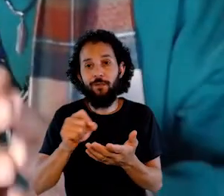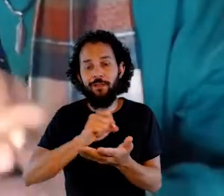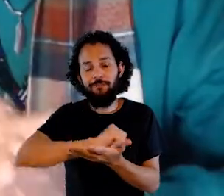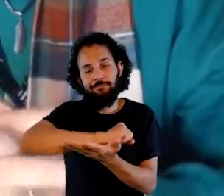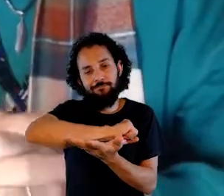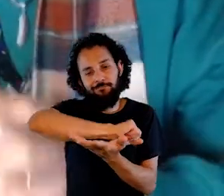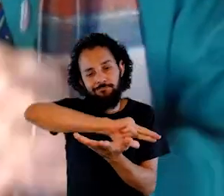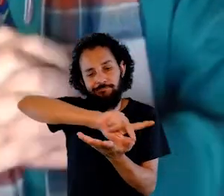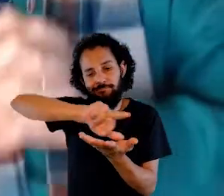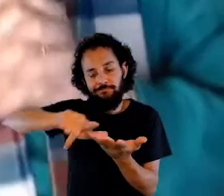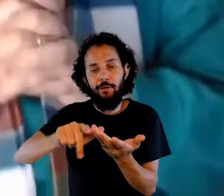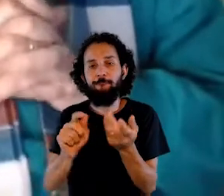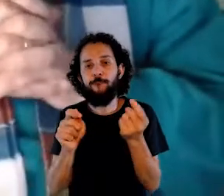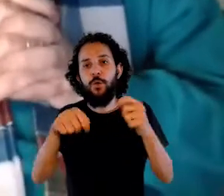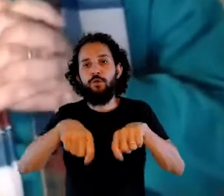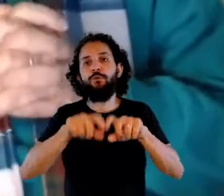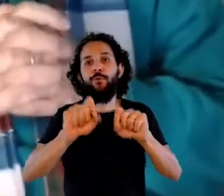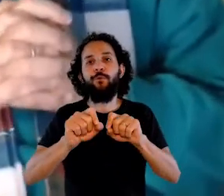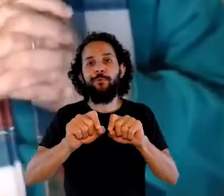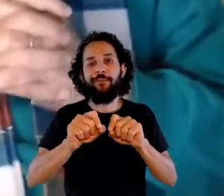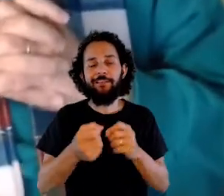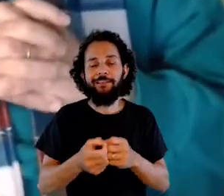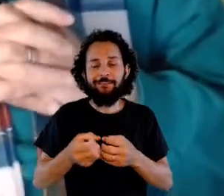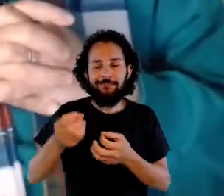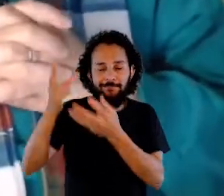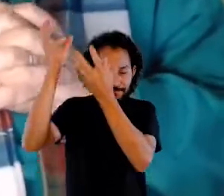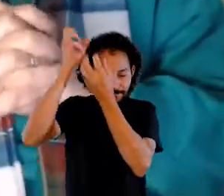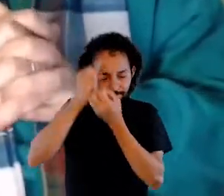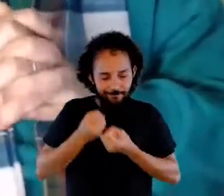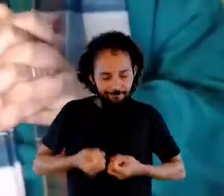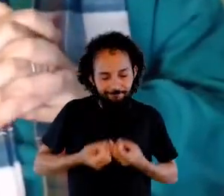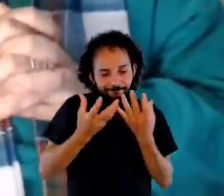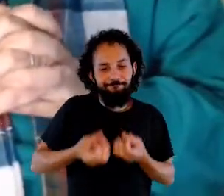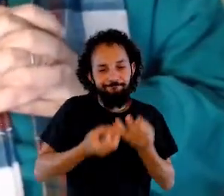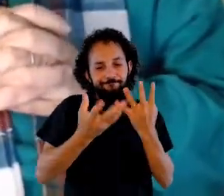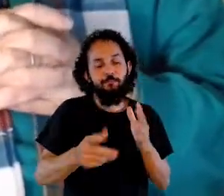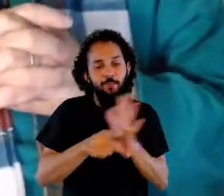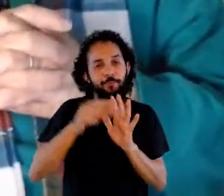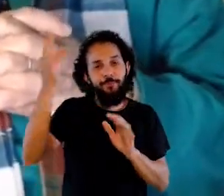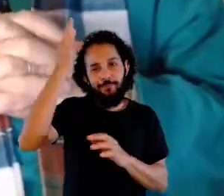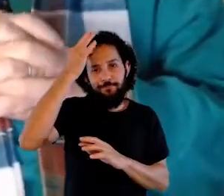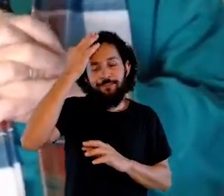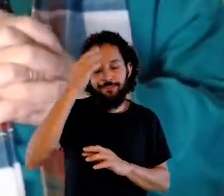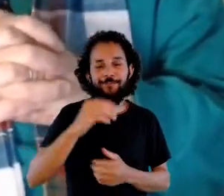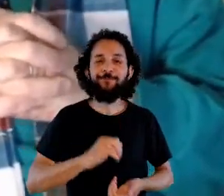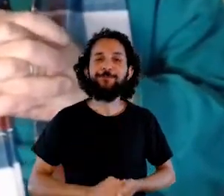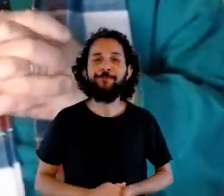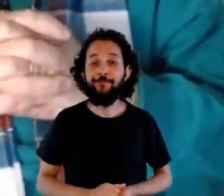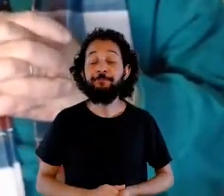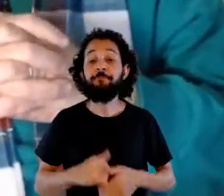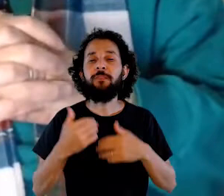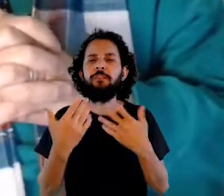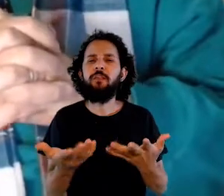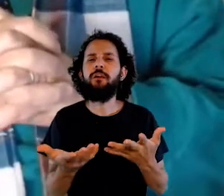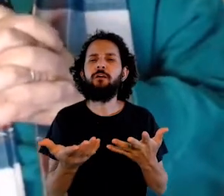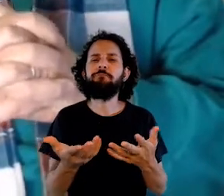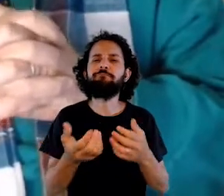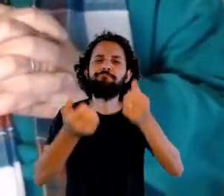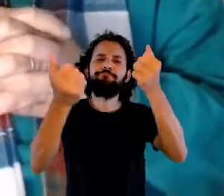que é inspirado pelos espíritos. Bacana, bacana. Léo, então fala pra gente um pouco sobre